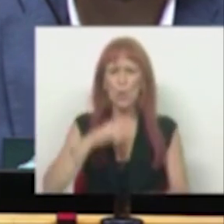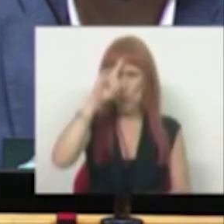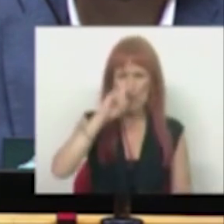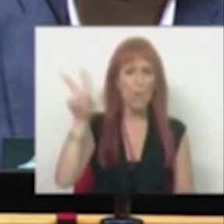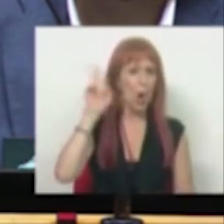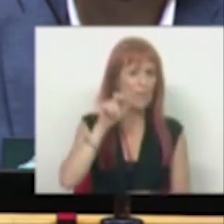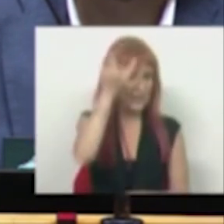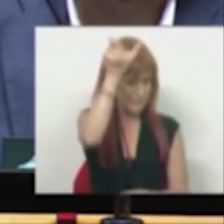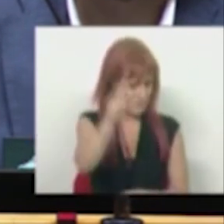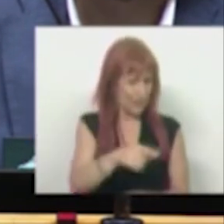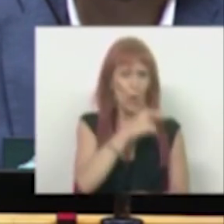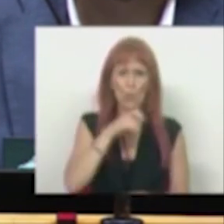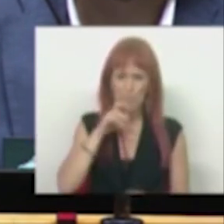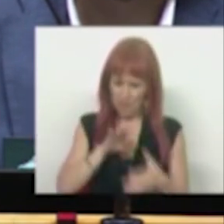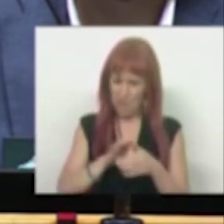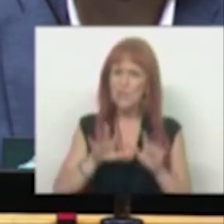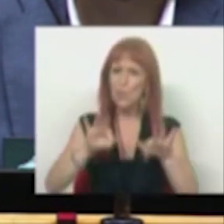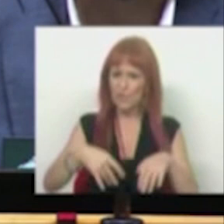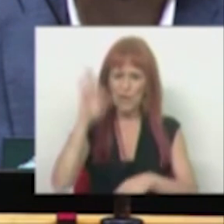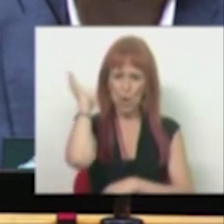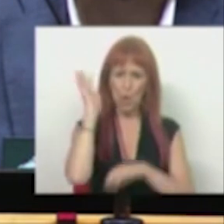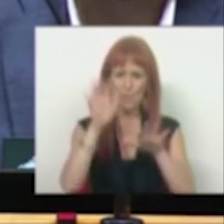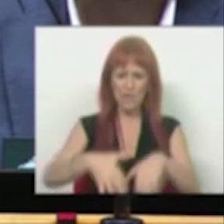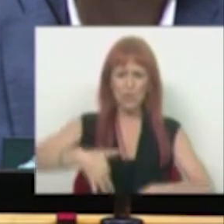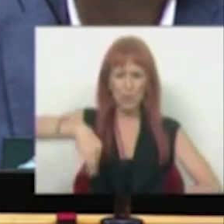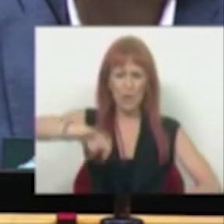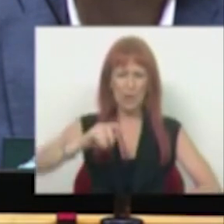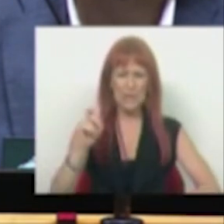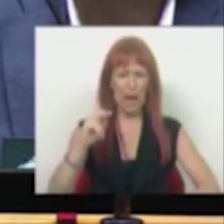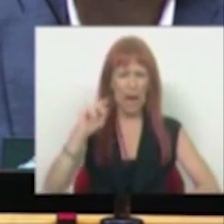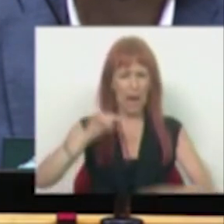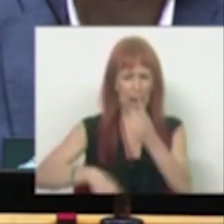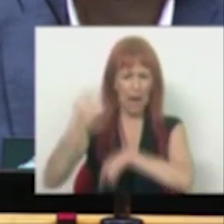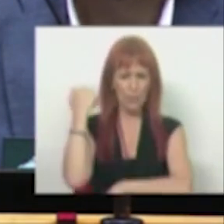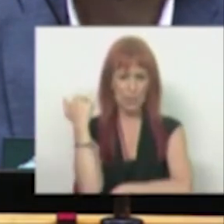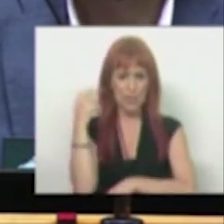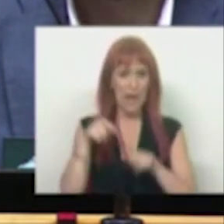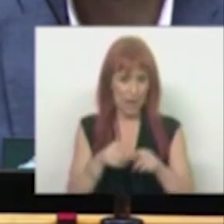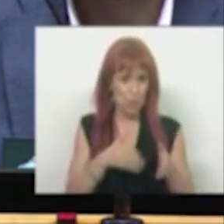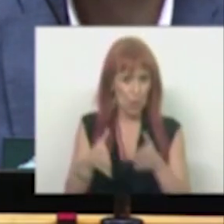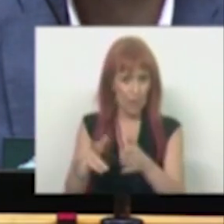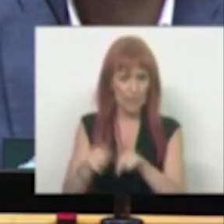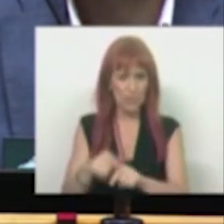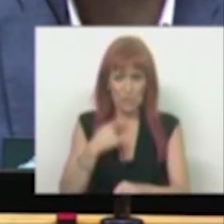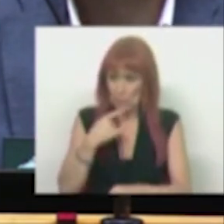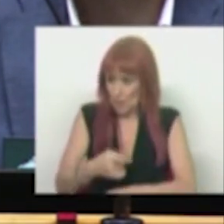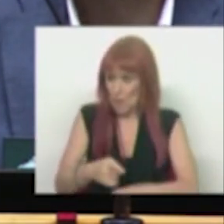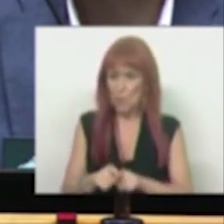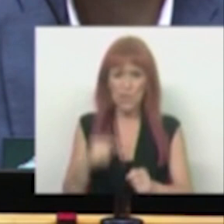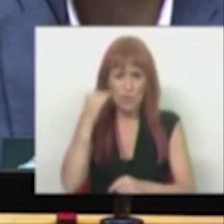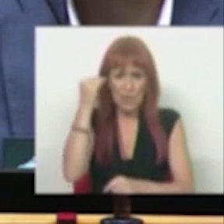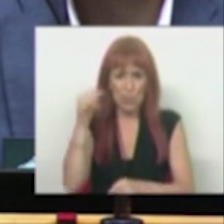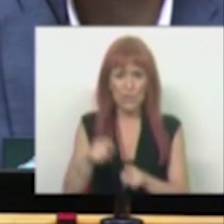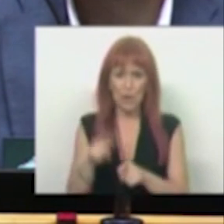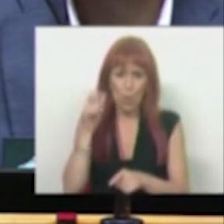ouvir a sua promessa sobre isto no final do Congresso do Partido Socialista há menos de um ano. Era esse o caminho que era indicado pelos especialistas